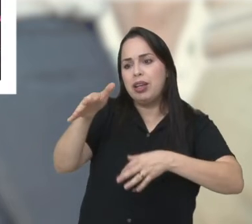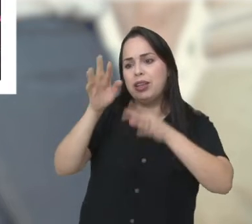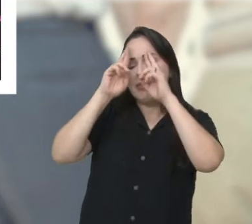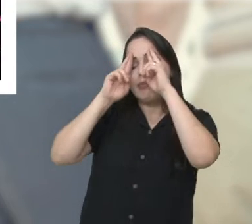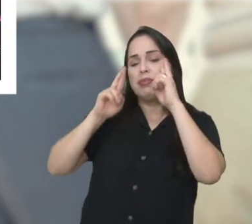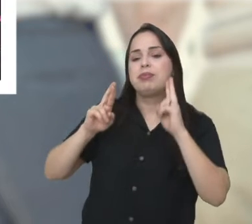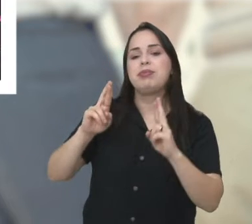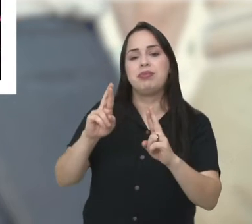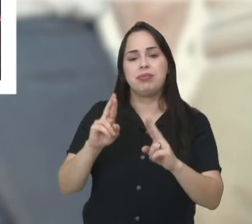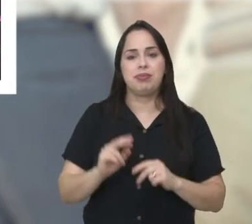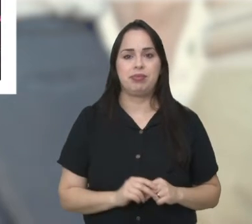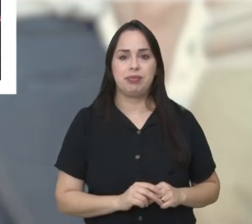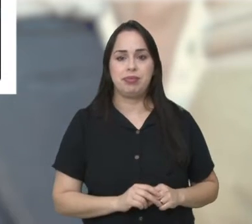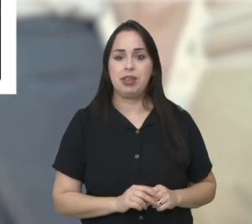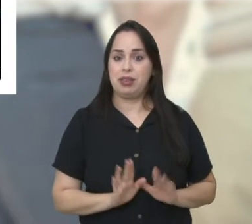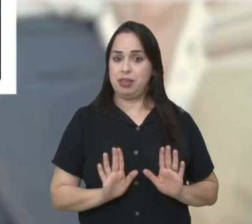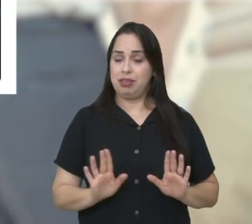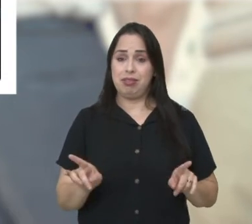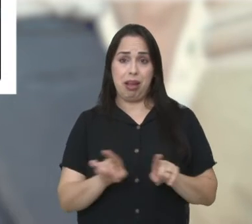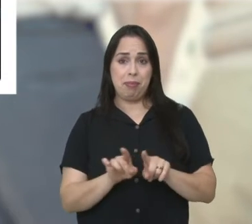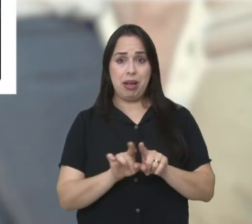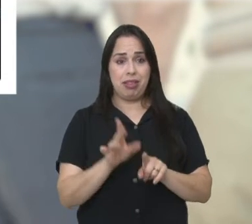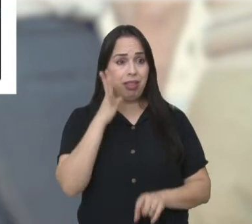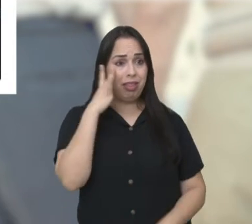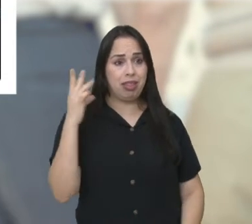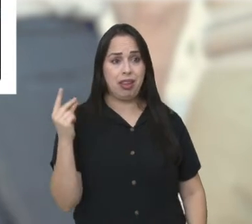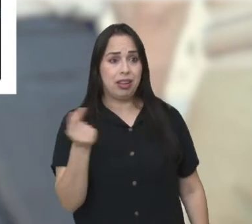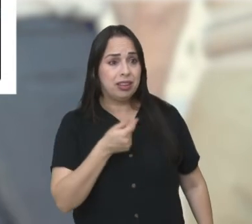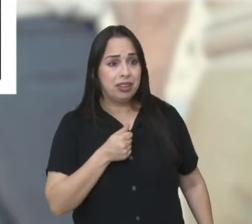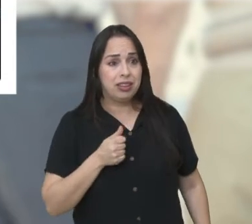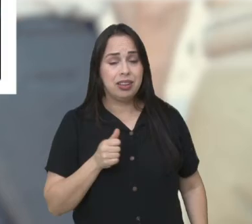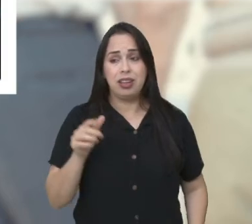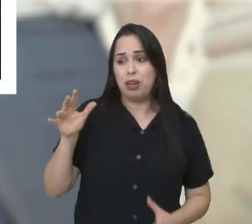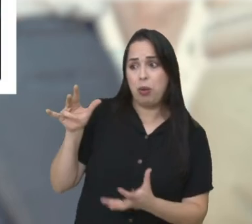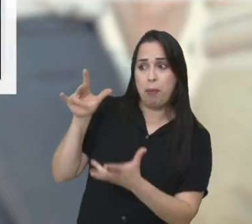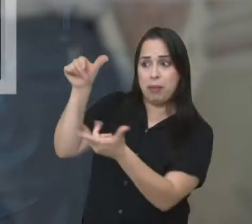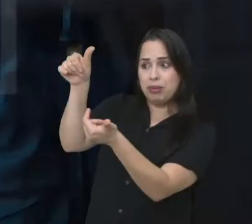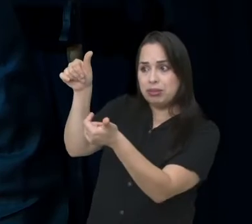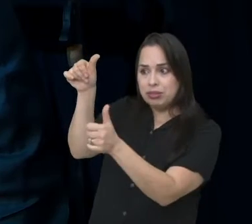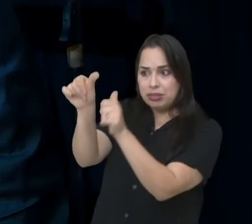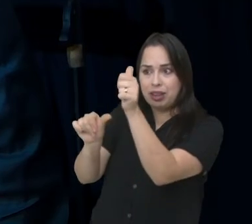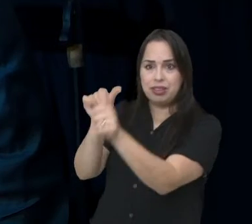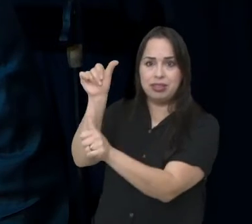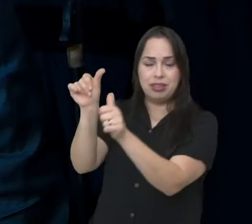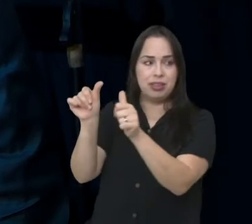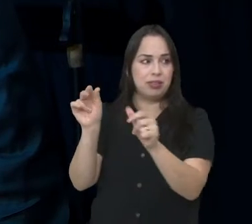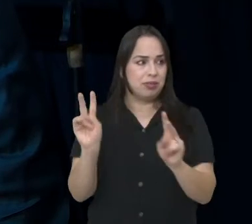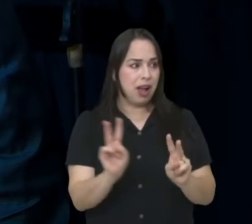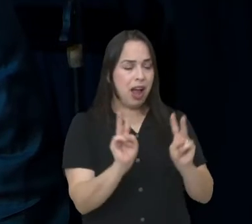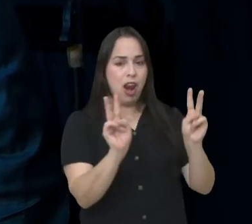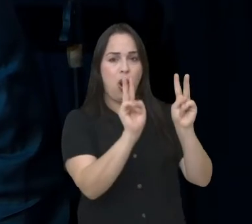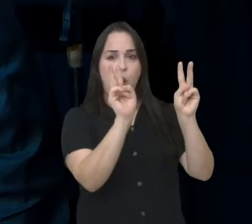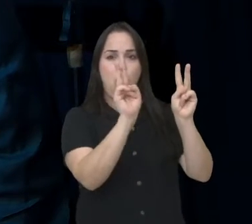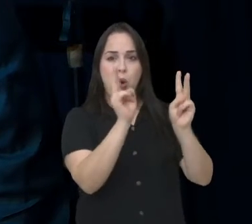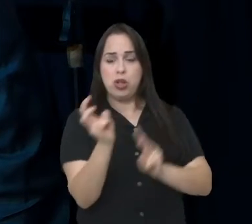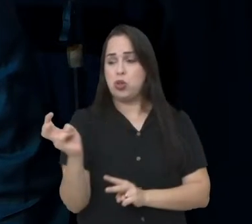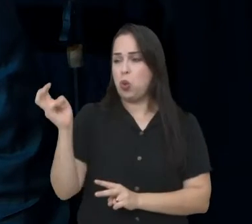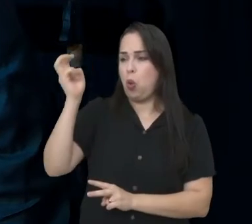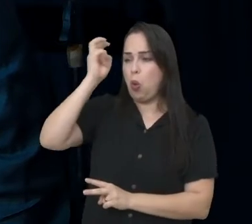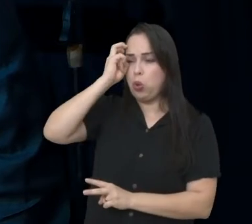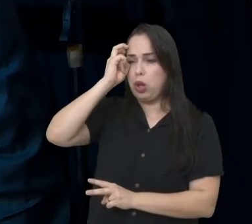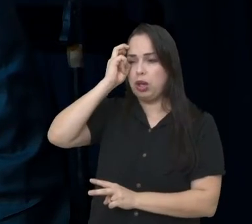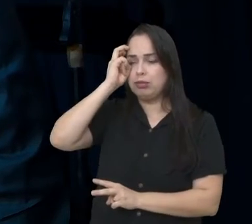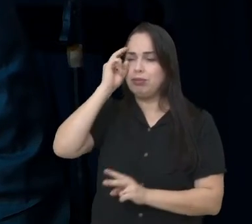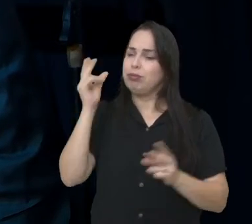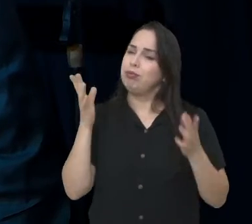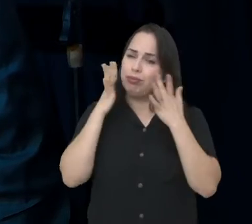diferentes e tá ligado, de estar ligado nas transformações do mundo mesmo, com valores, com cultura, que, era